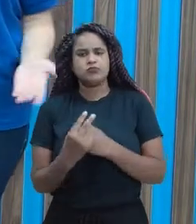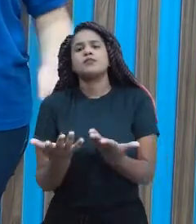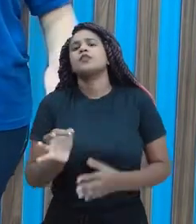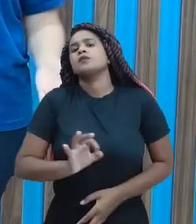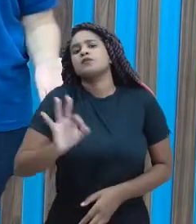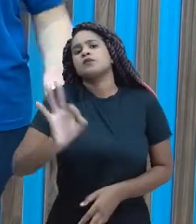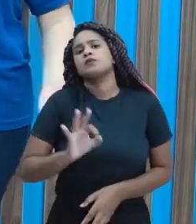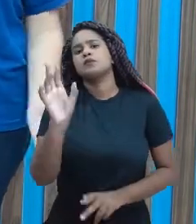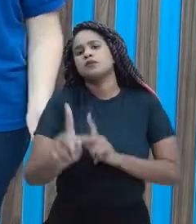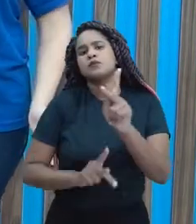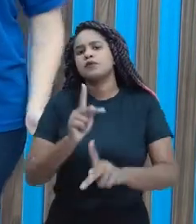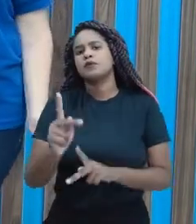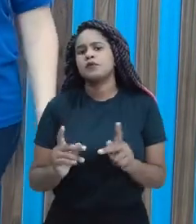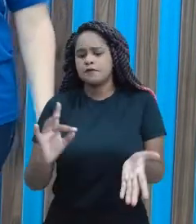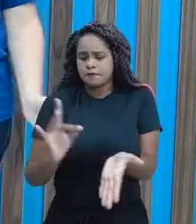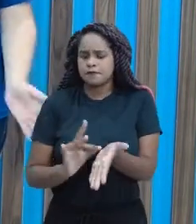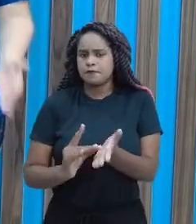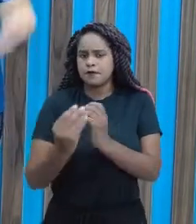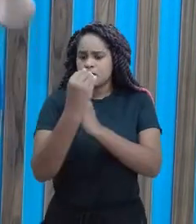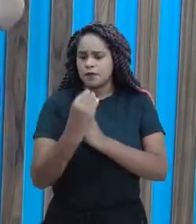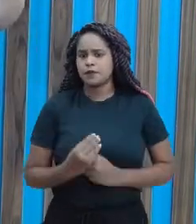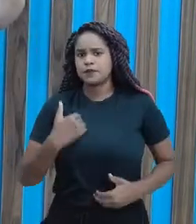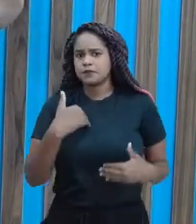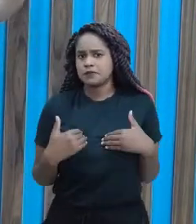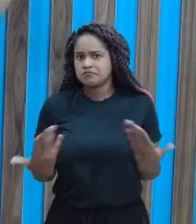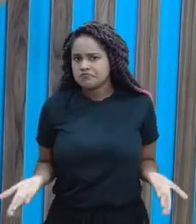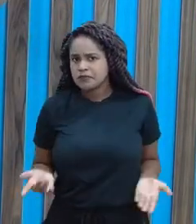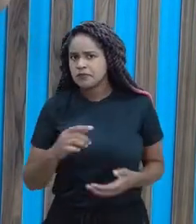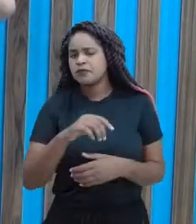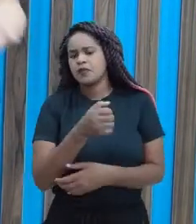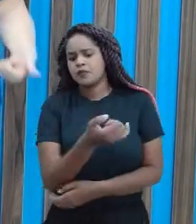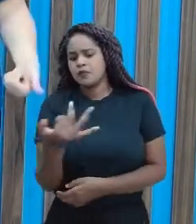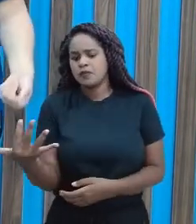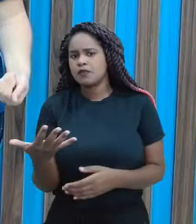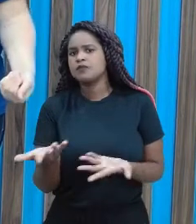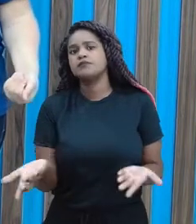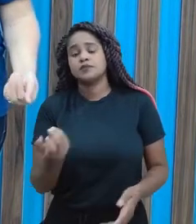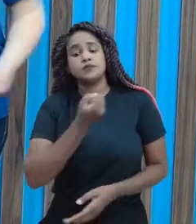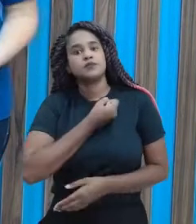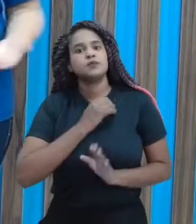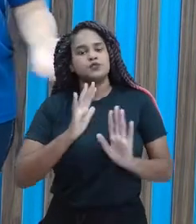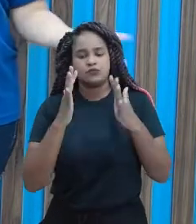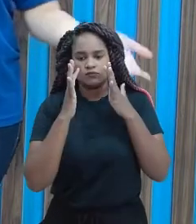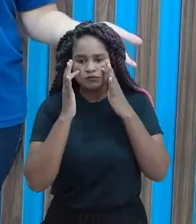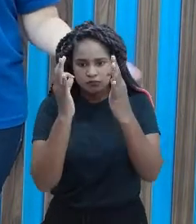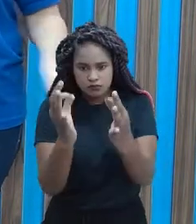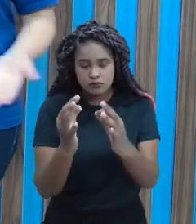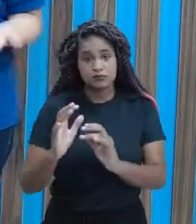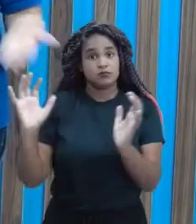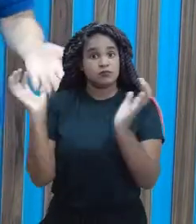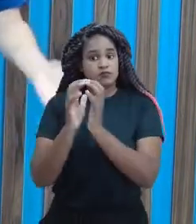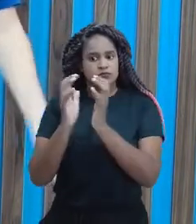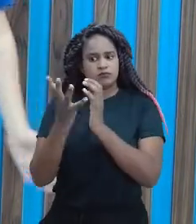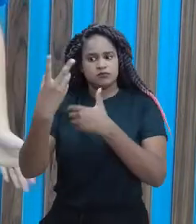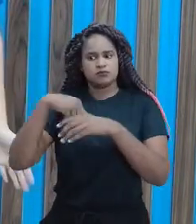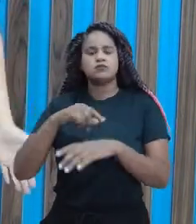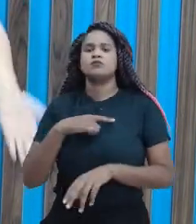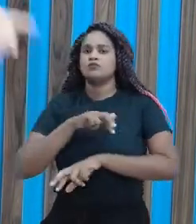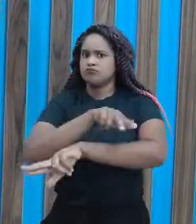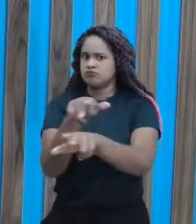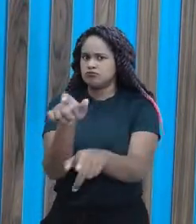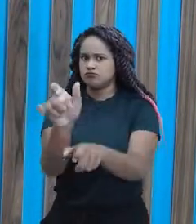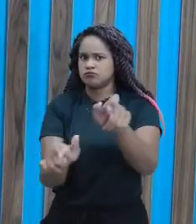da população que cuida de fato do corpo. Então, você percebe que o número já chama a atenção, né? A gente sabe que em Recife tem muita